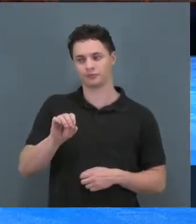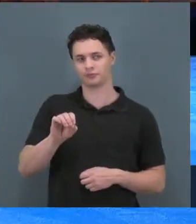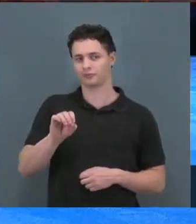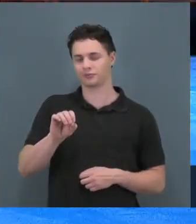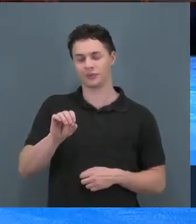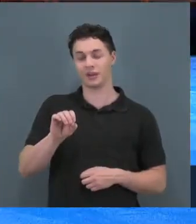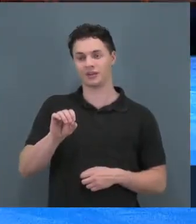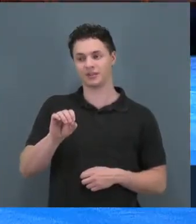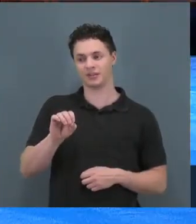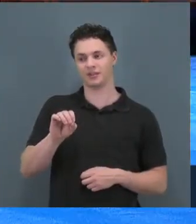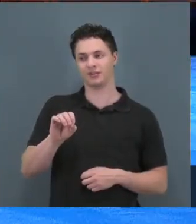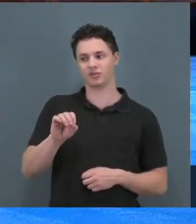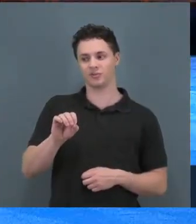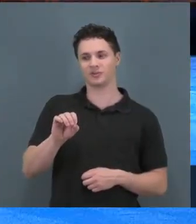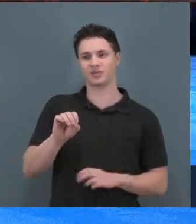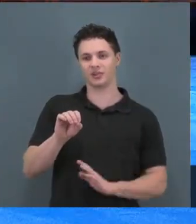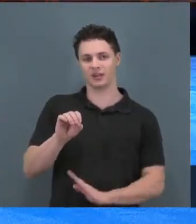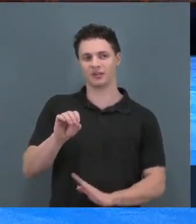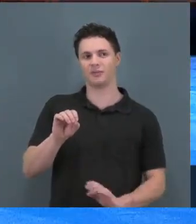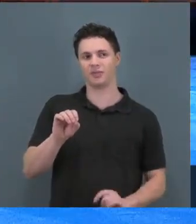Paz e bem, presidente.